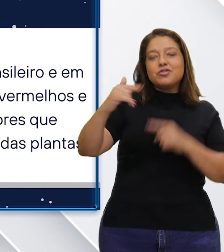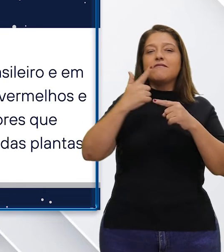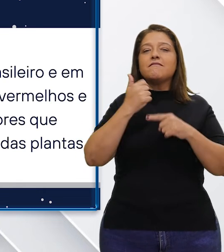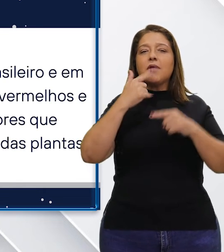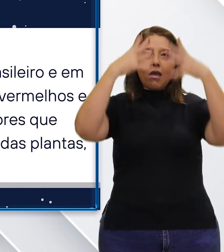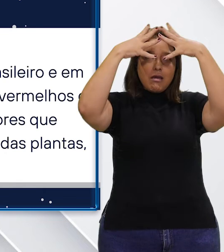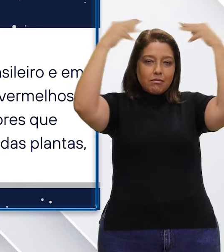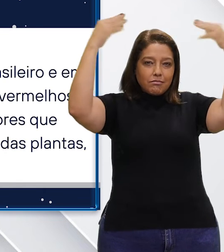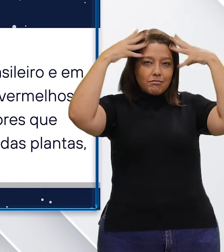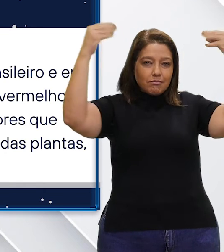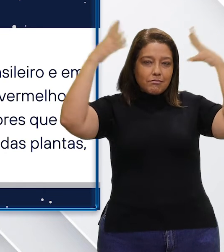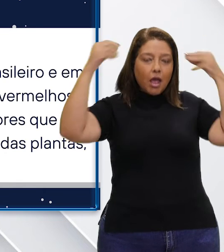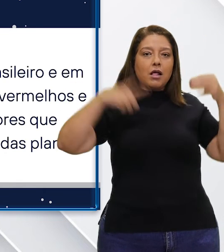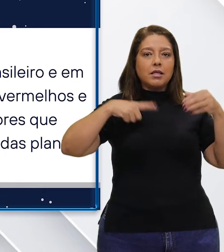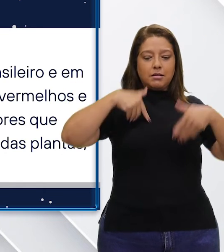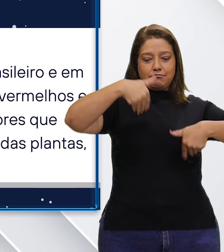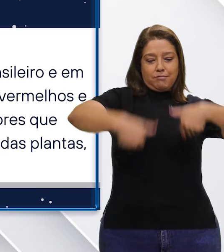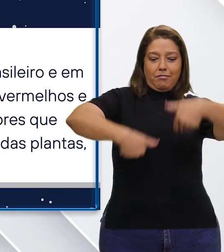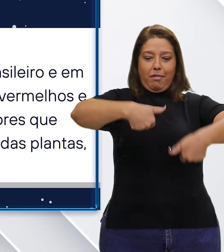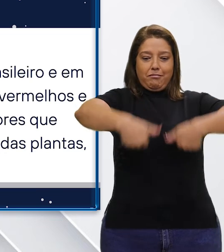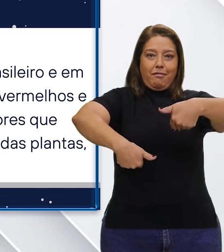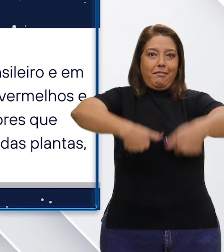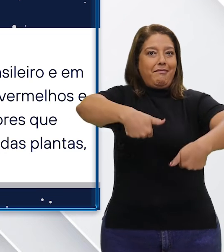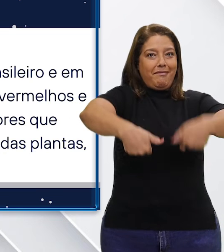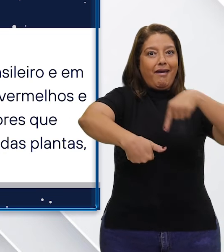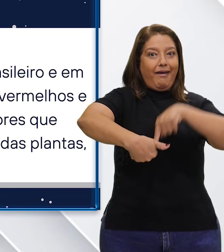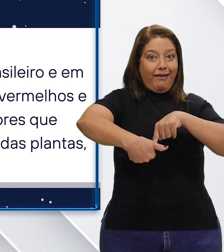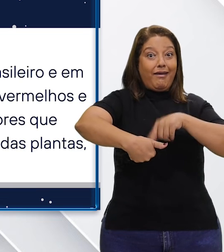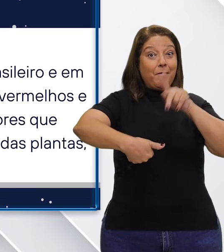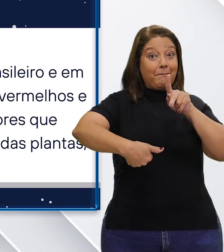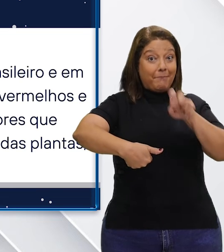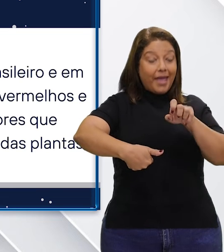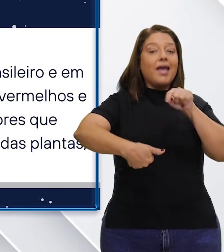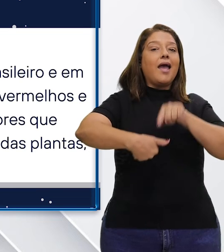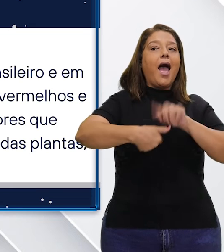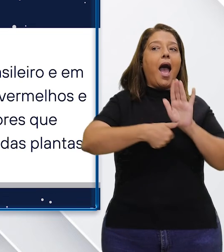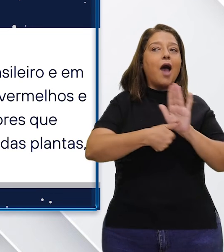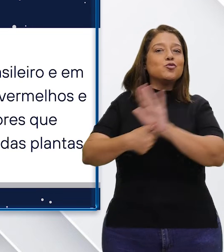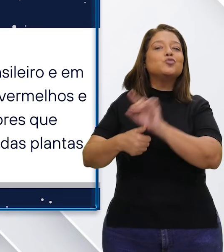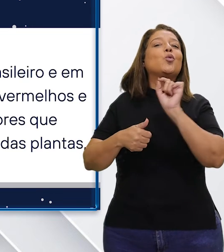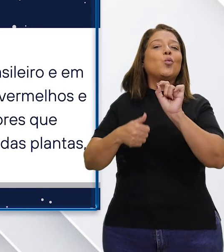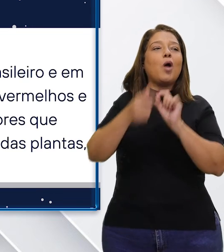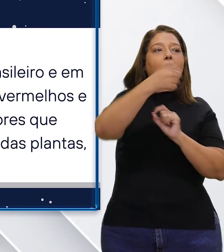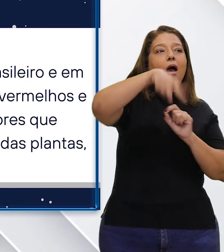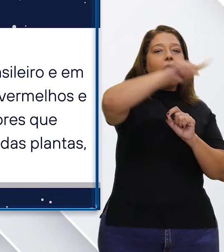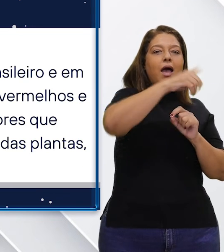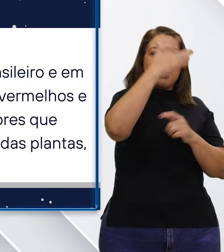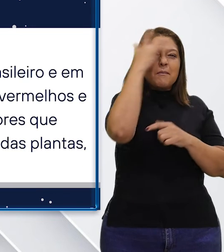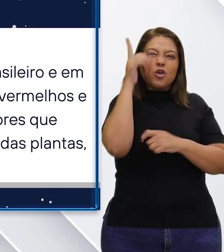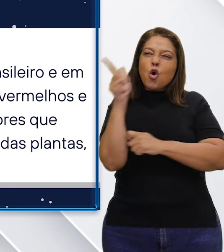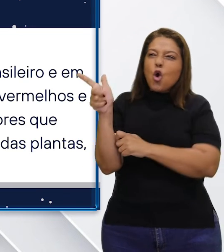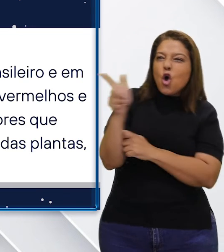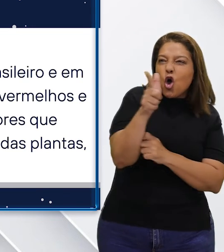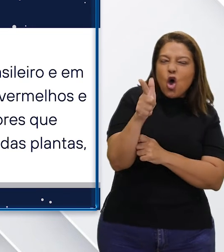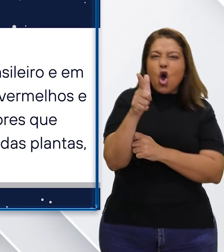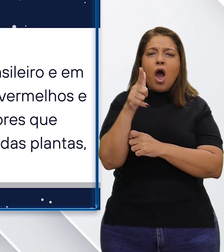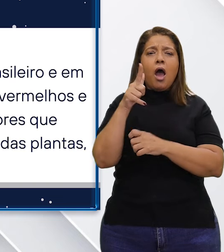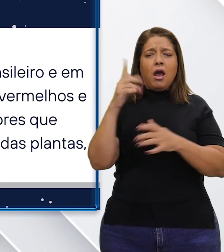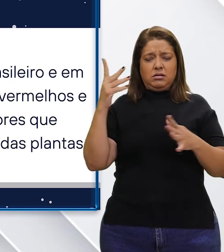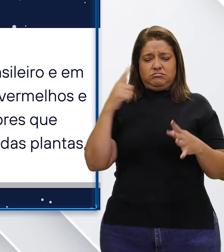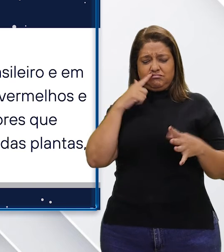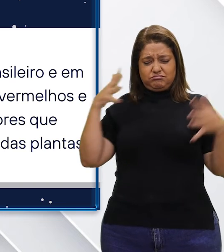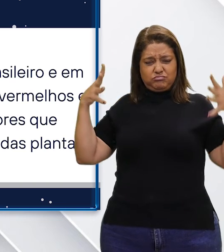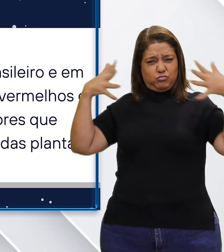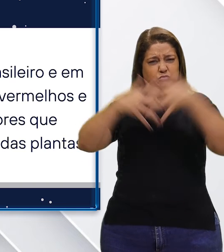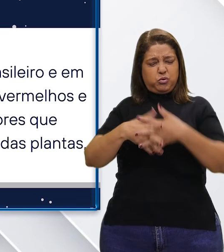vermelhos e pés voltados para trás, o que o ajuda a confundir caçadores e